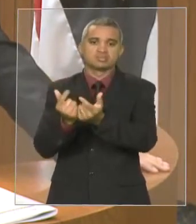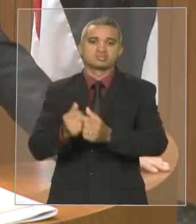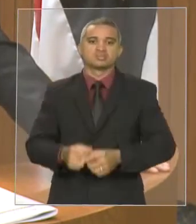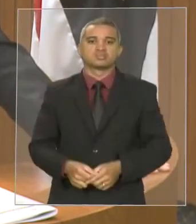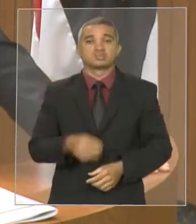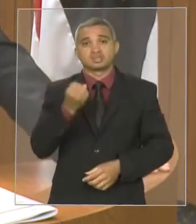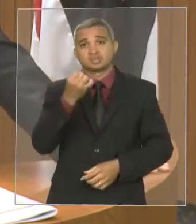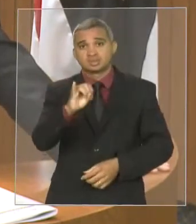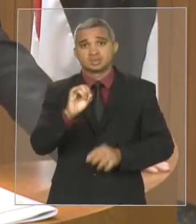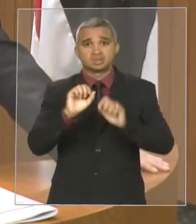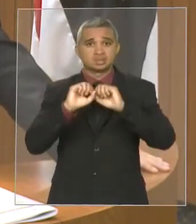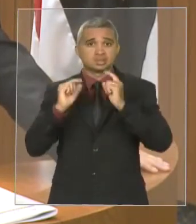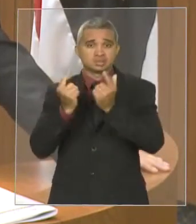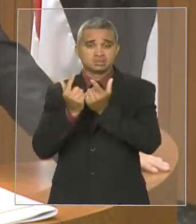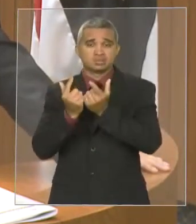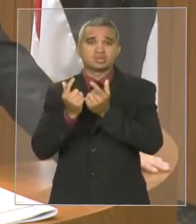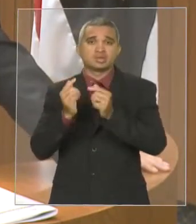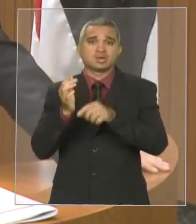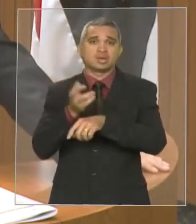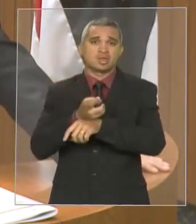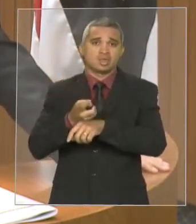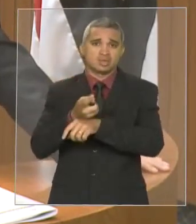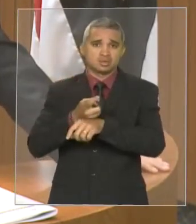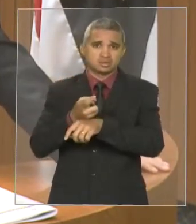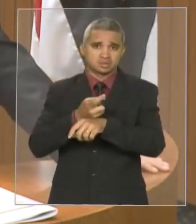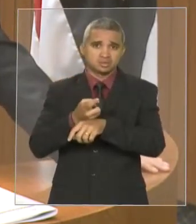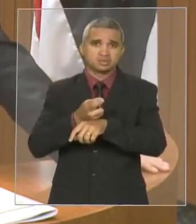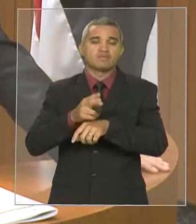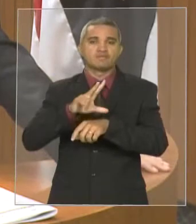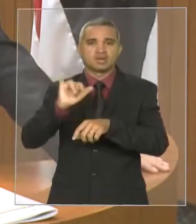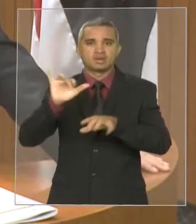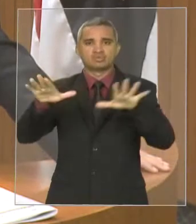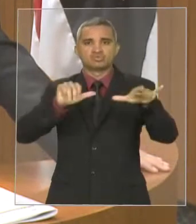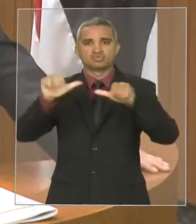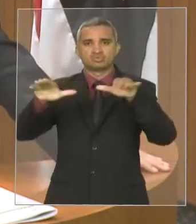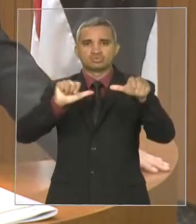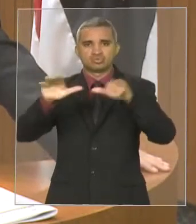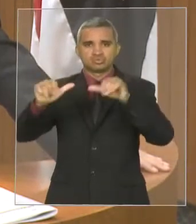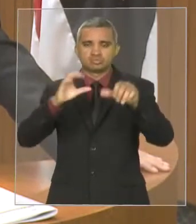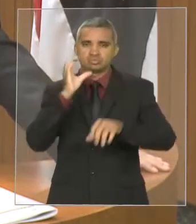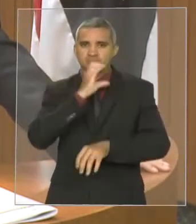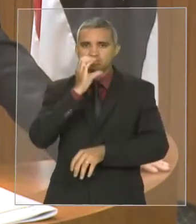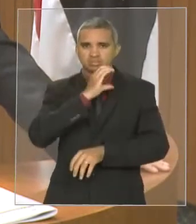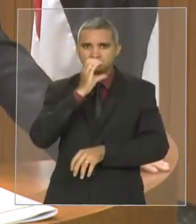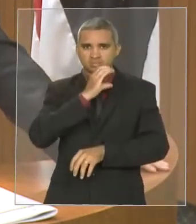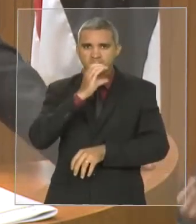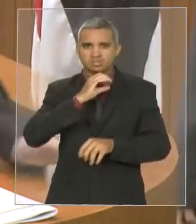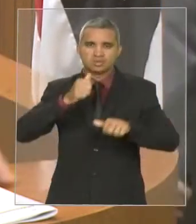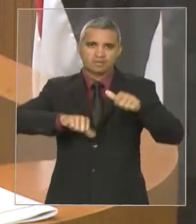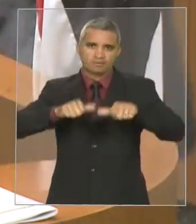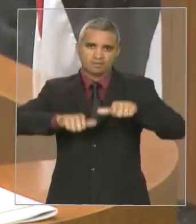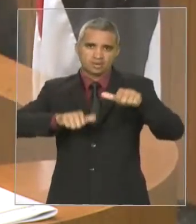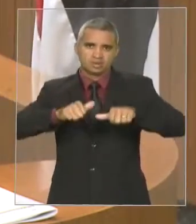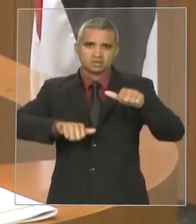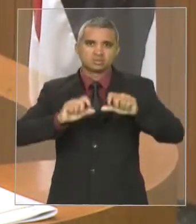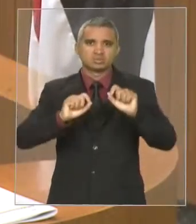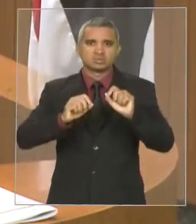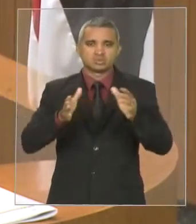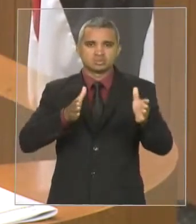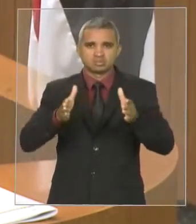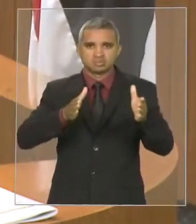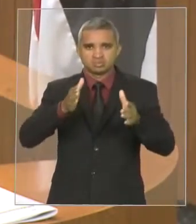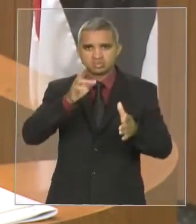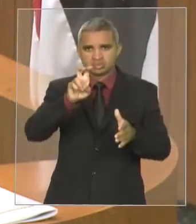será convocada extraordinariamente para apreciação no prazo de 5 dias. Então, o que